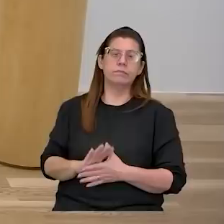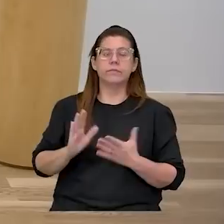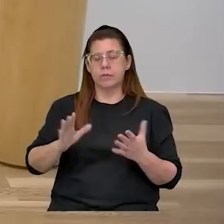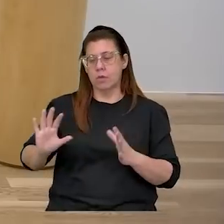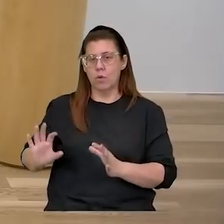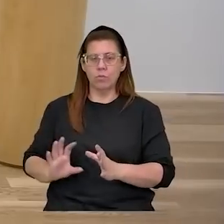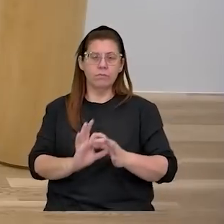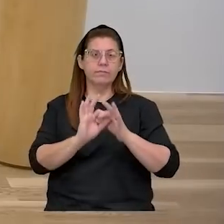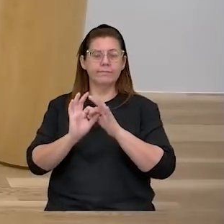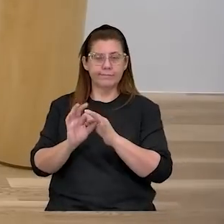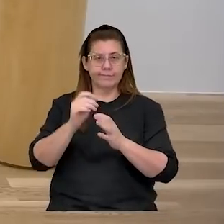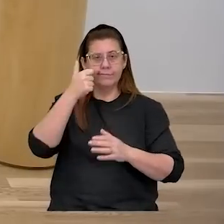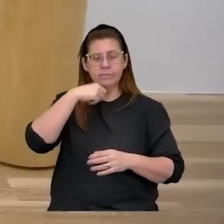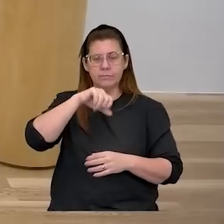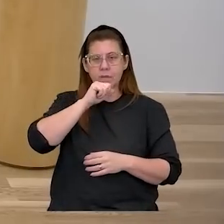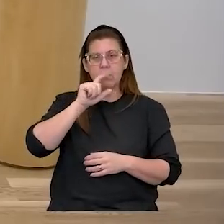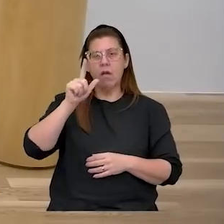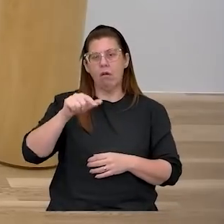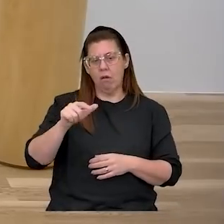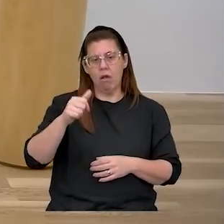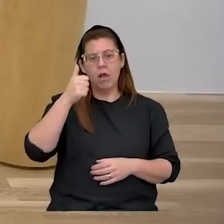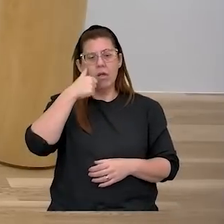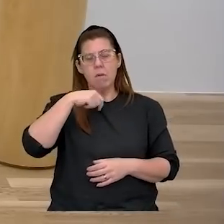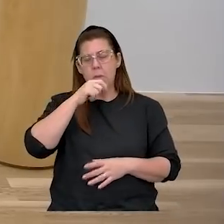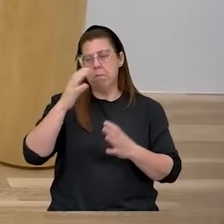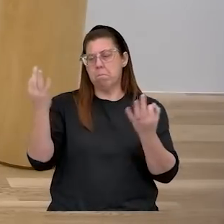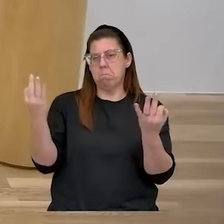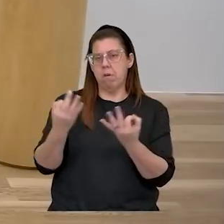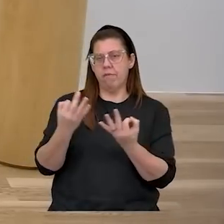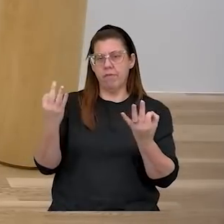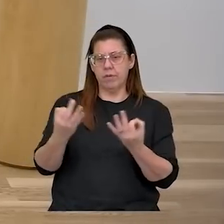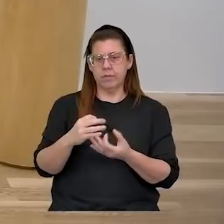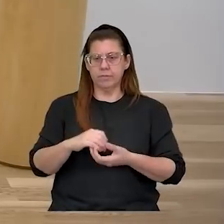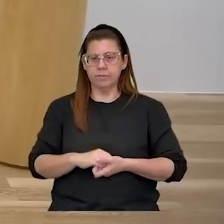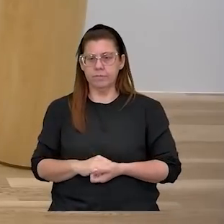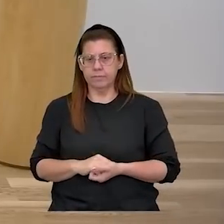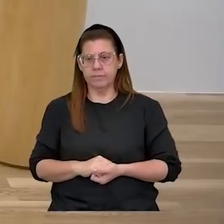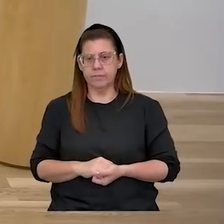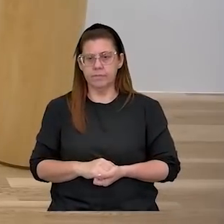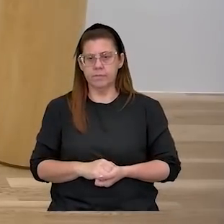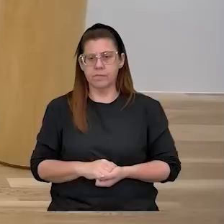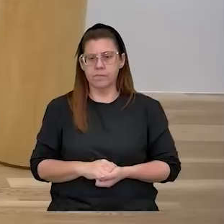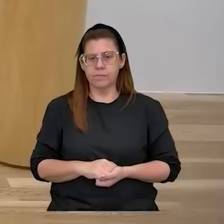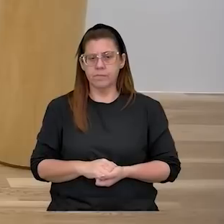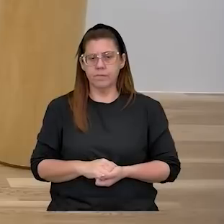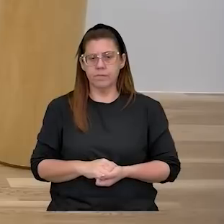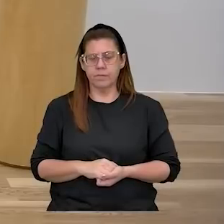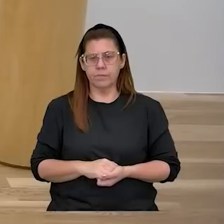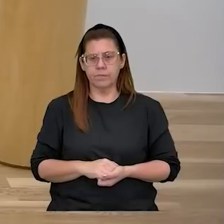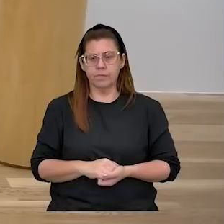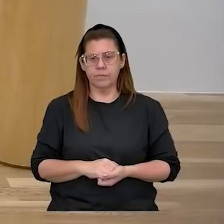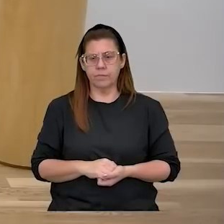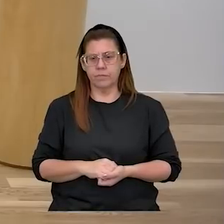mãe gentil está relacionado com essa mãe perfeita, certo? E que ninguém é perfeito, né? Nem nós somos